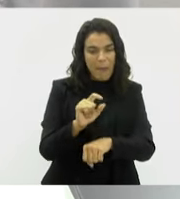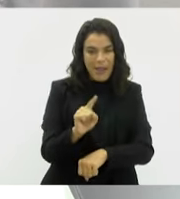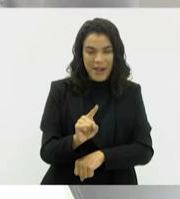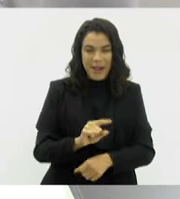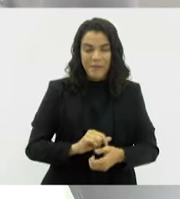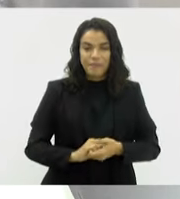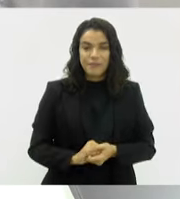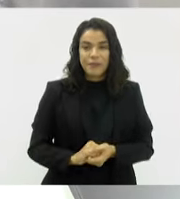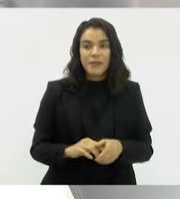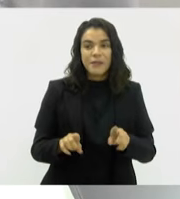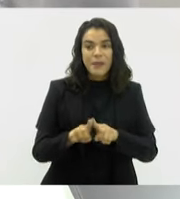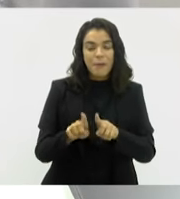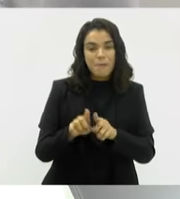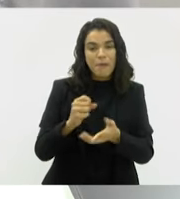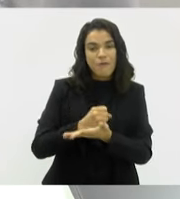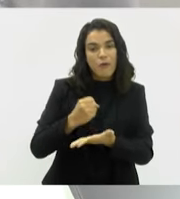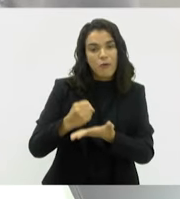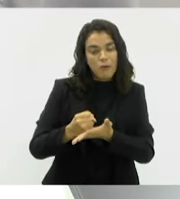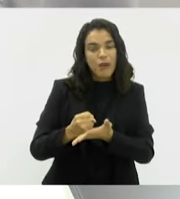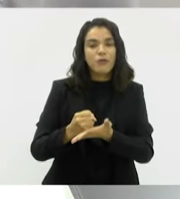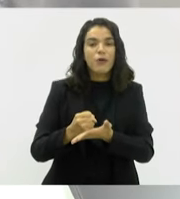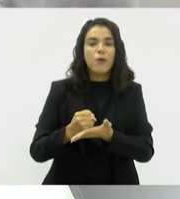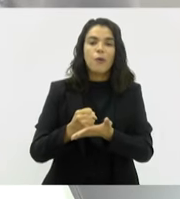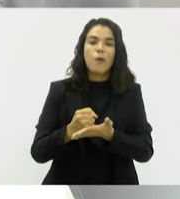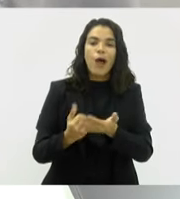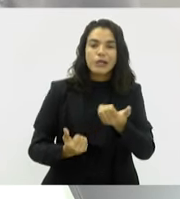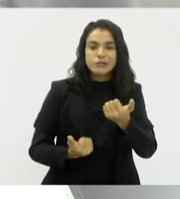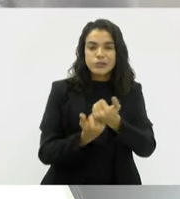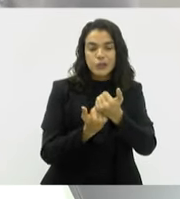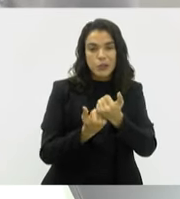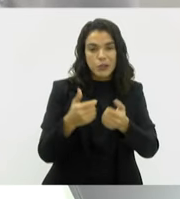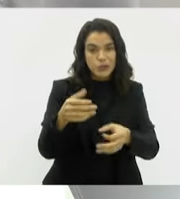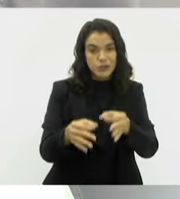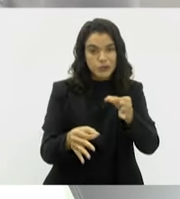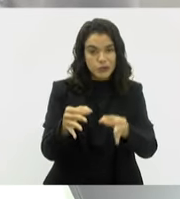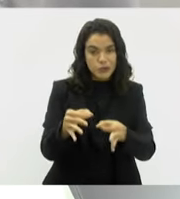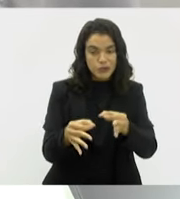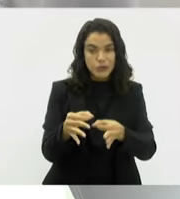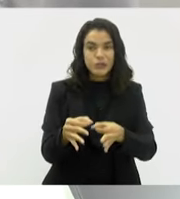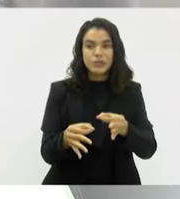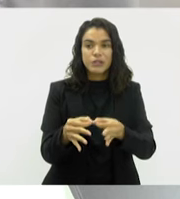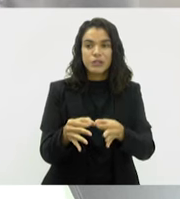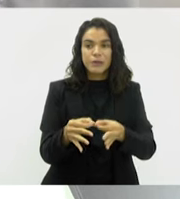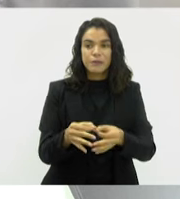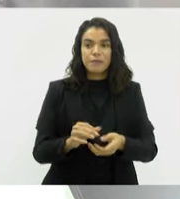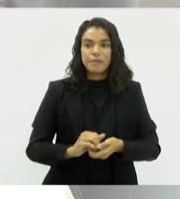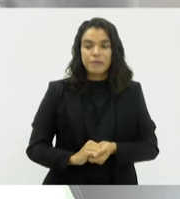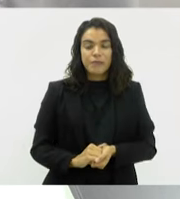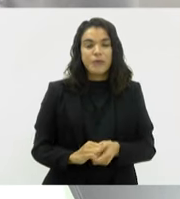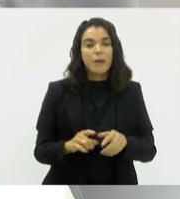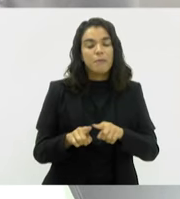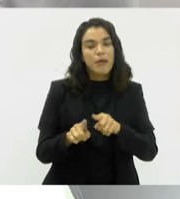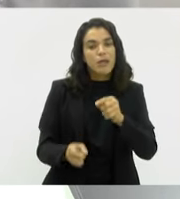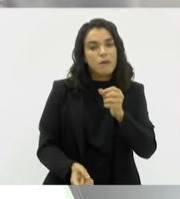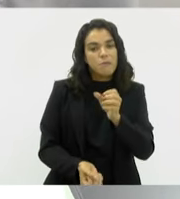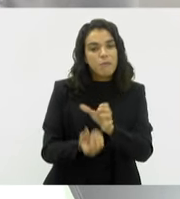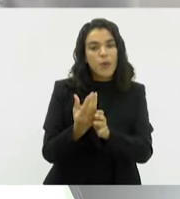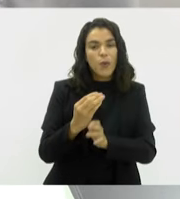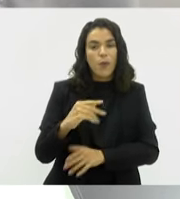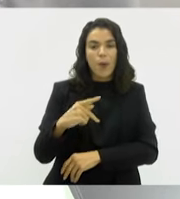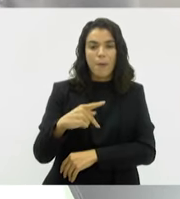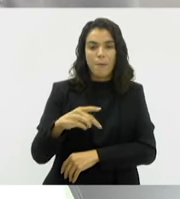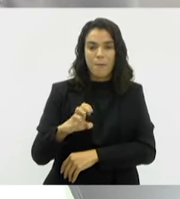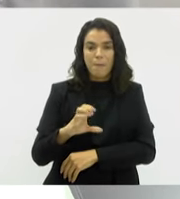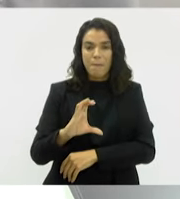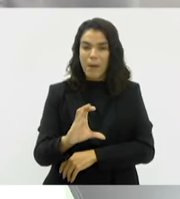Foi contratada uma assessoria jurídica em Brasília que minutou uma PEC, na verdade, uma PEC